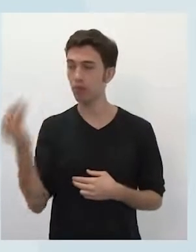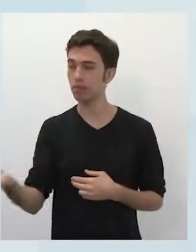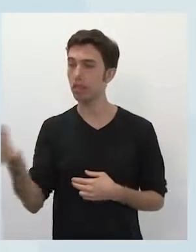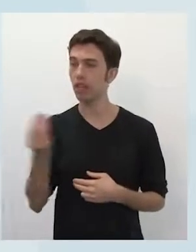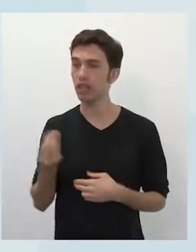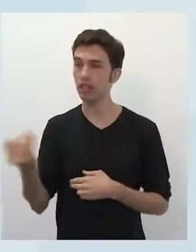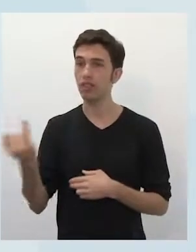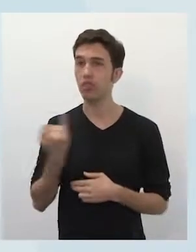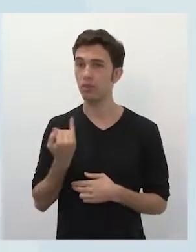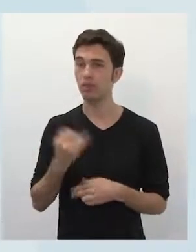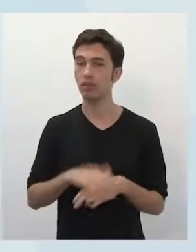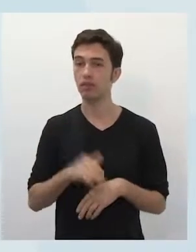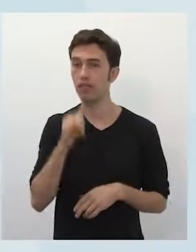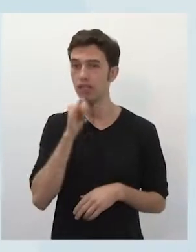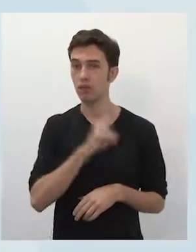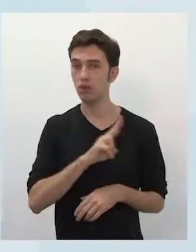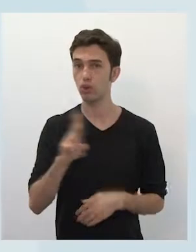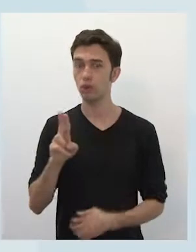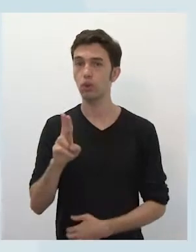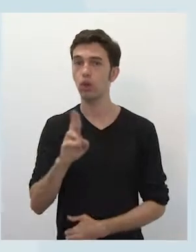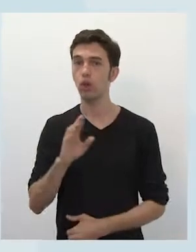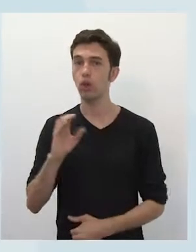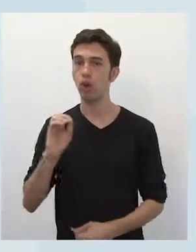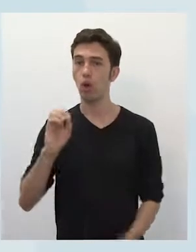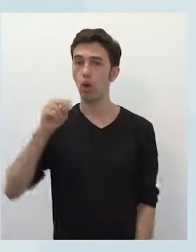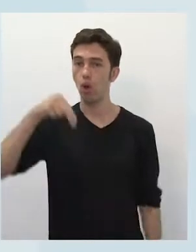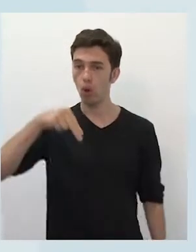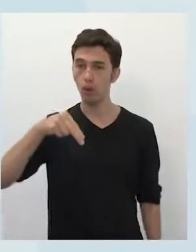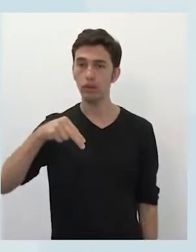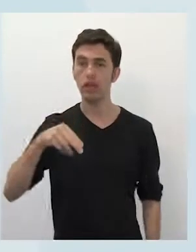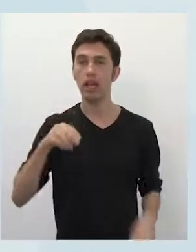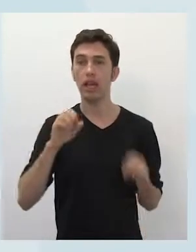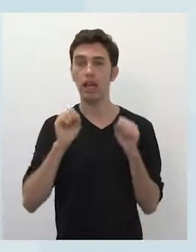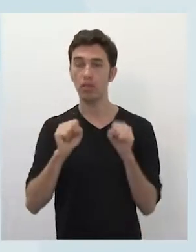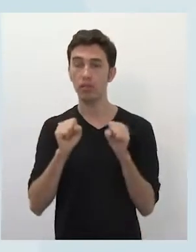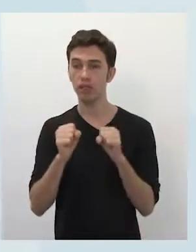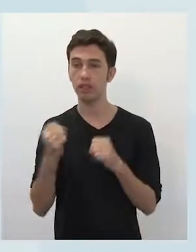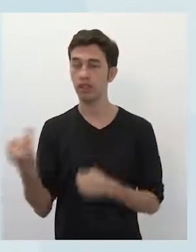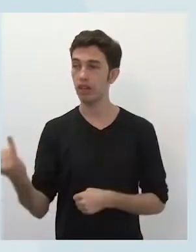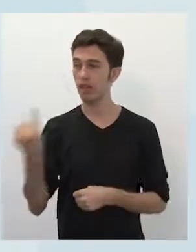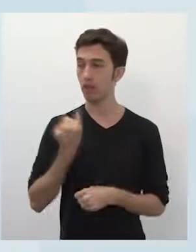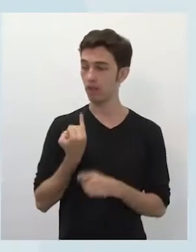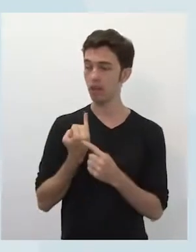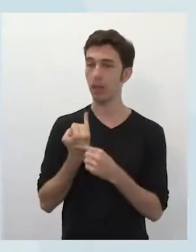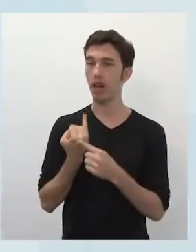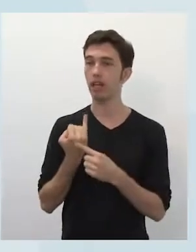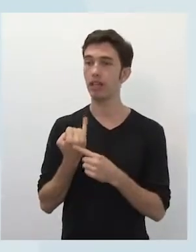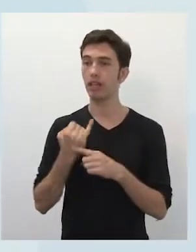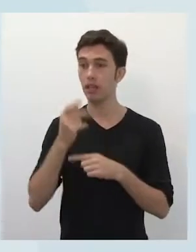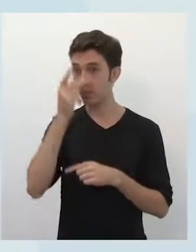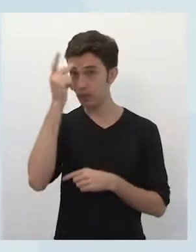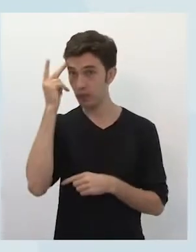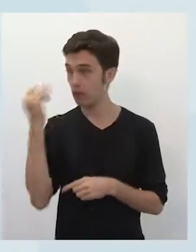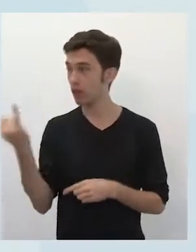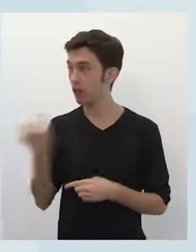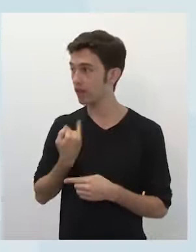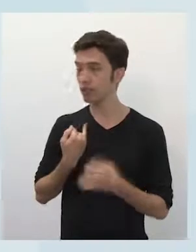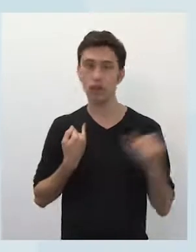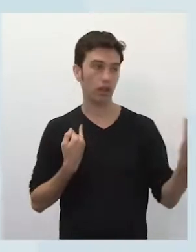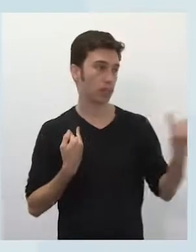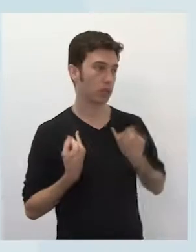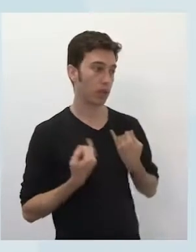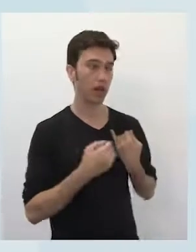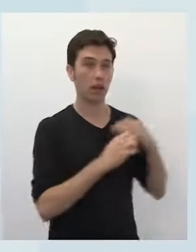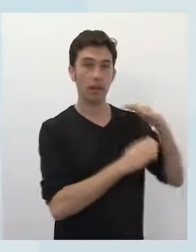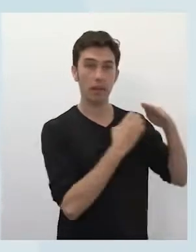expressão on. Ou seja, essa fonte pode ser divulgada, né? Foi fulano de tal, foi empresa de tal, foi